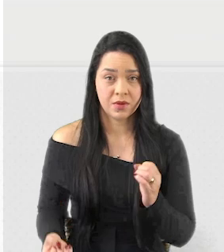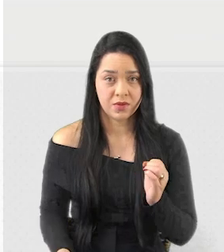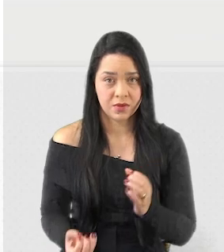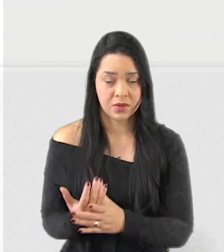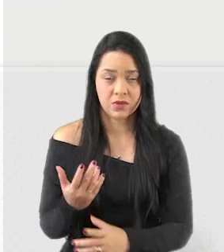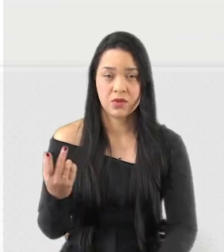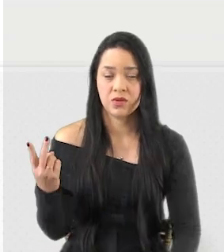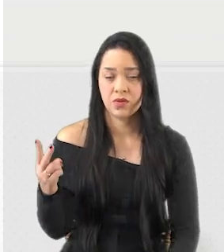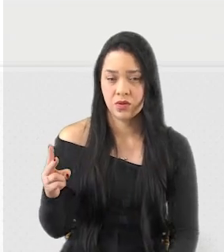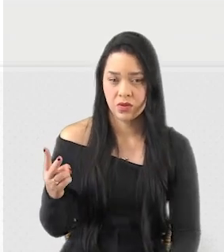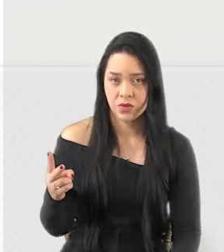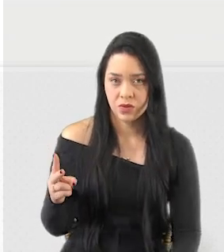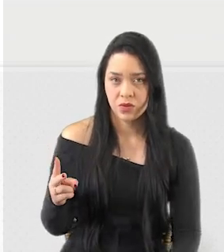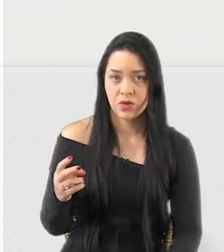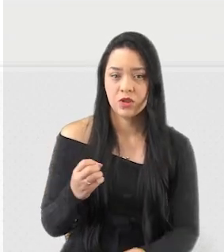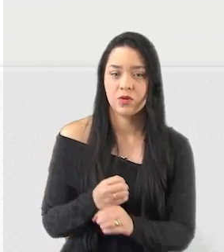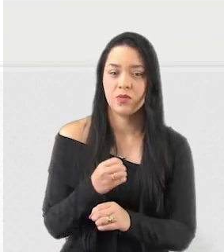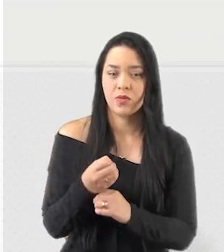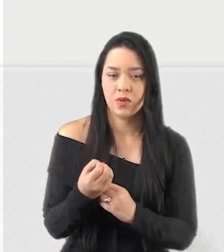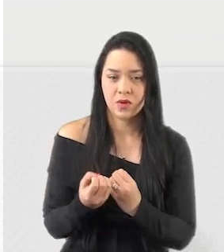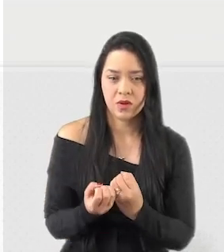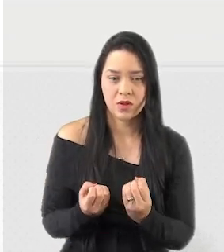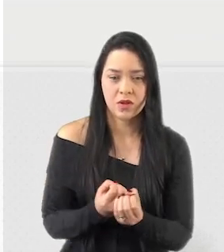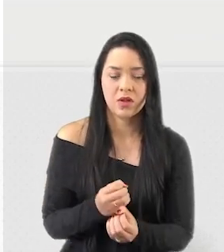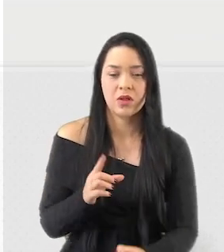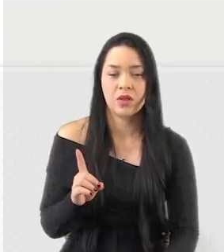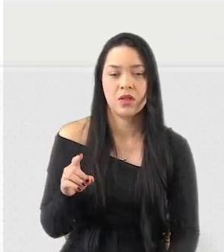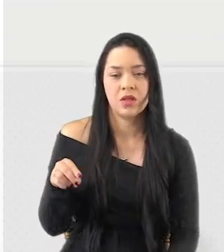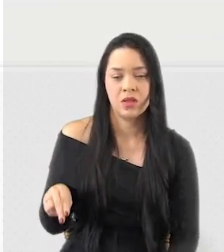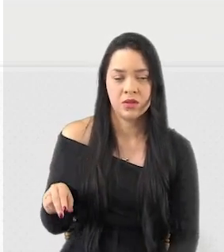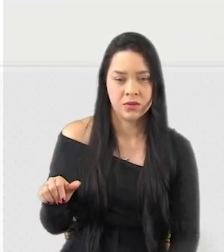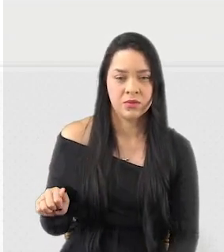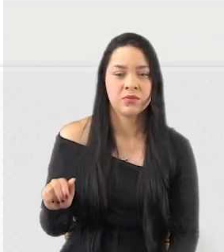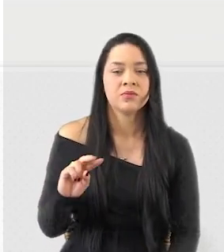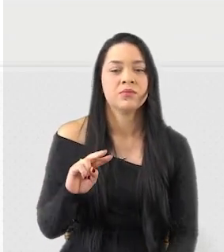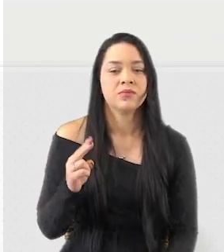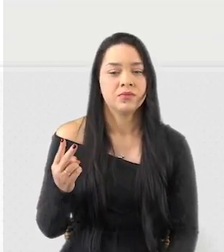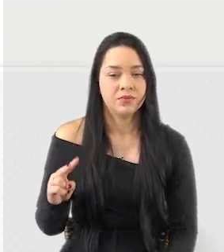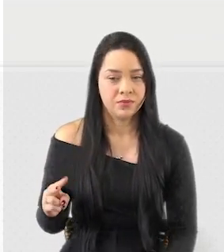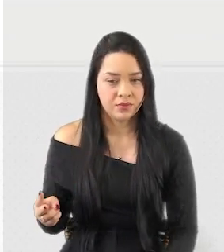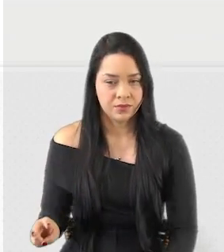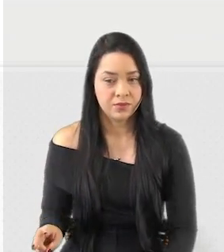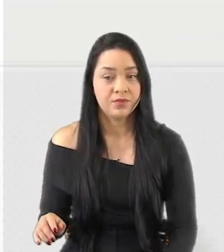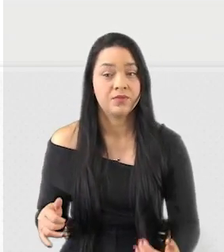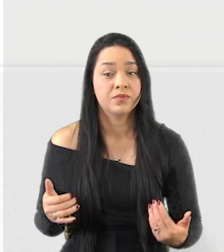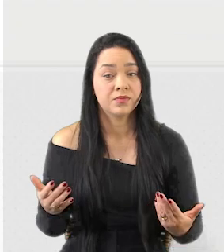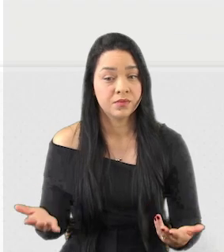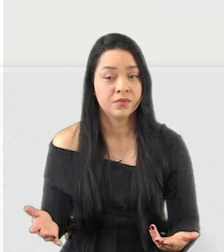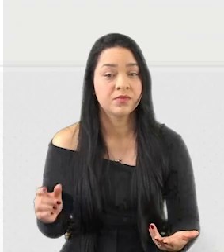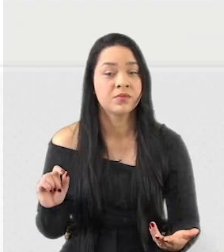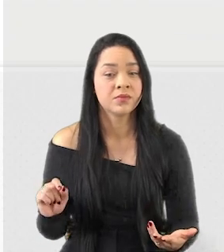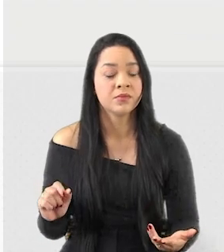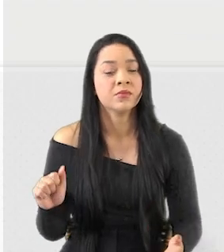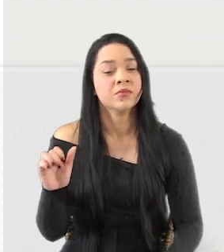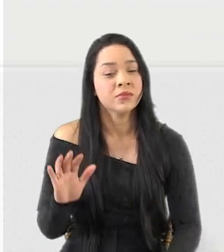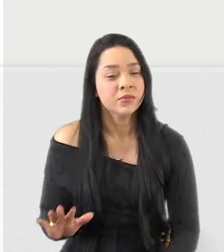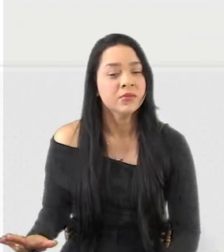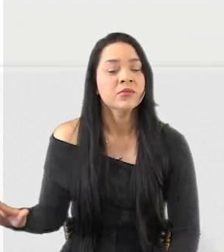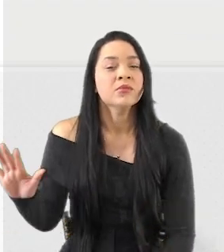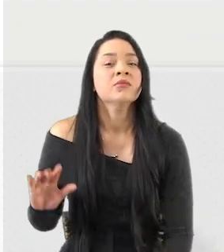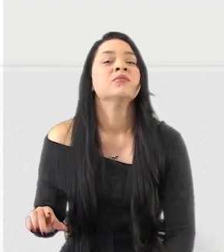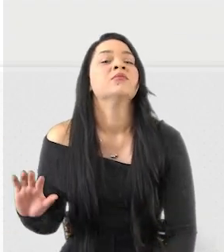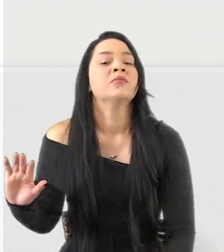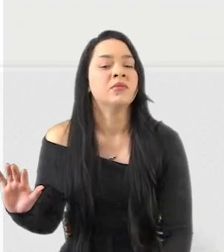de 2 moléculas de DNA, a duplicação desse DNA. Então, de forma bem geral, é assim